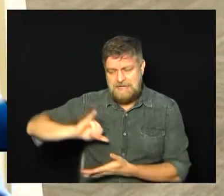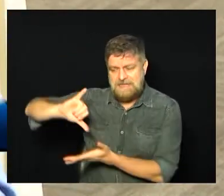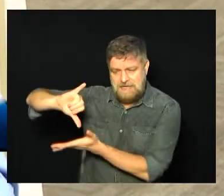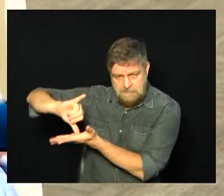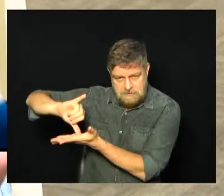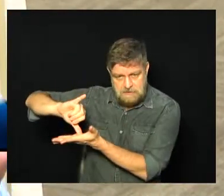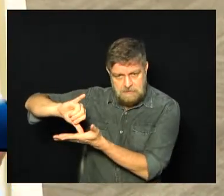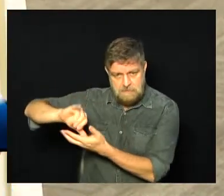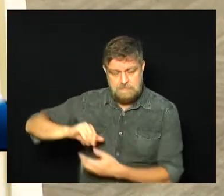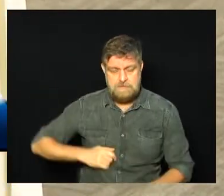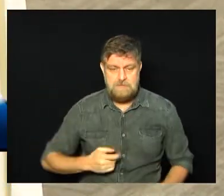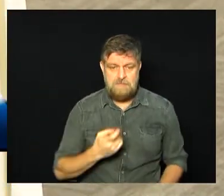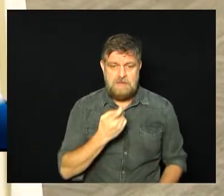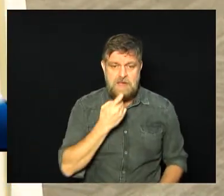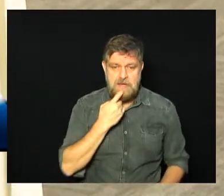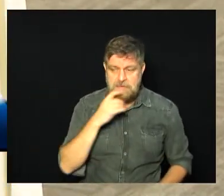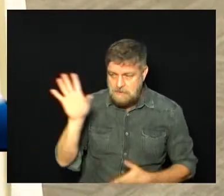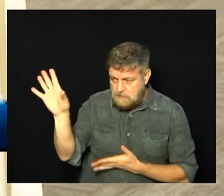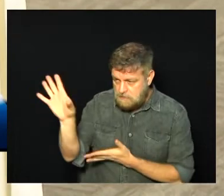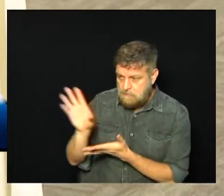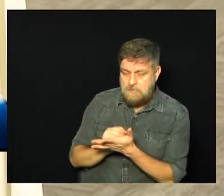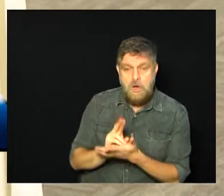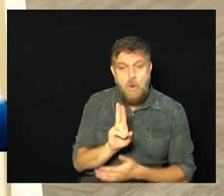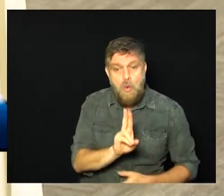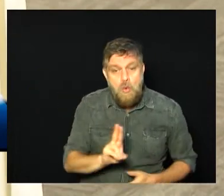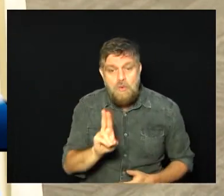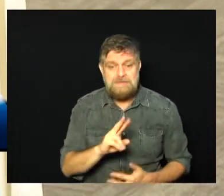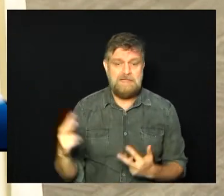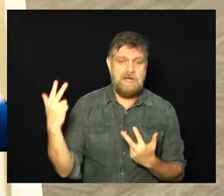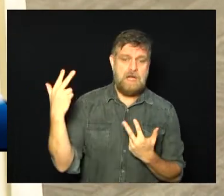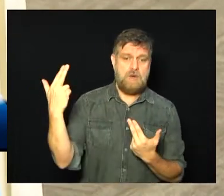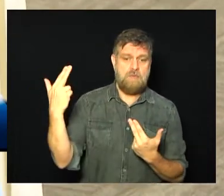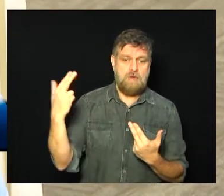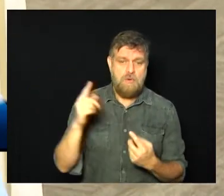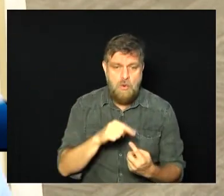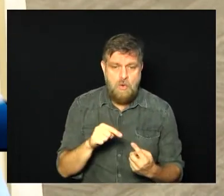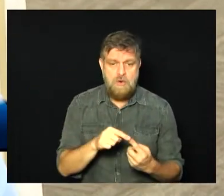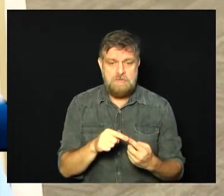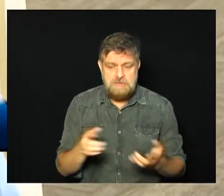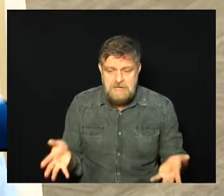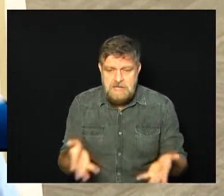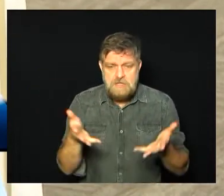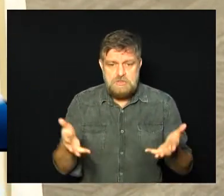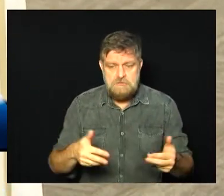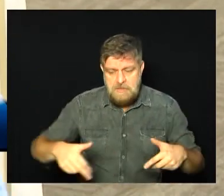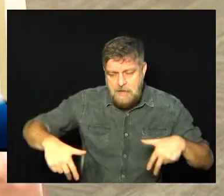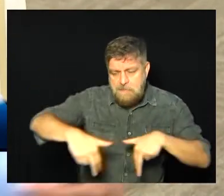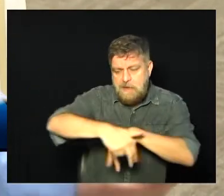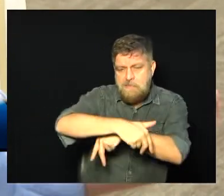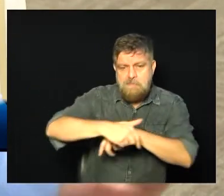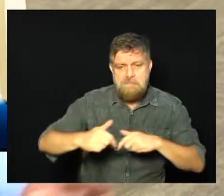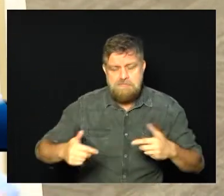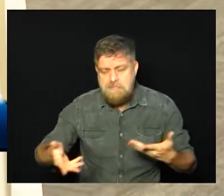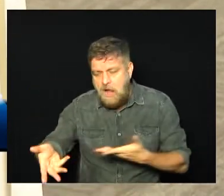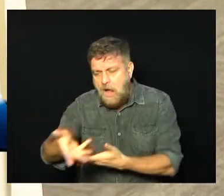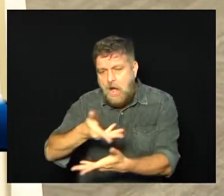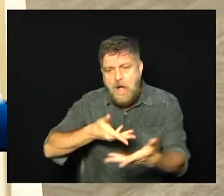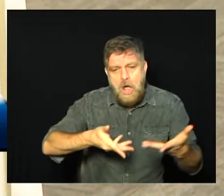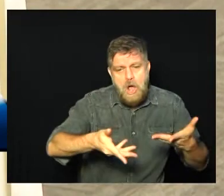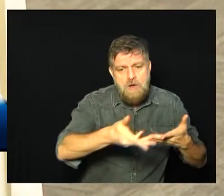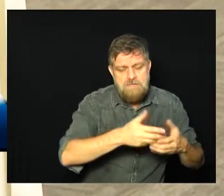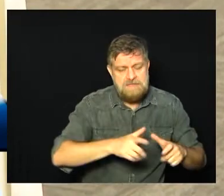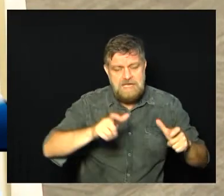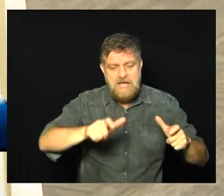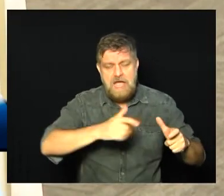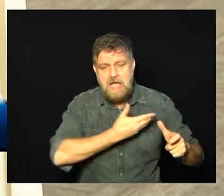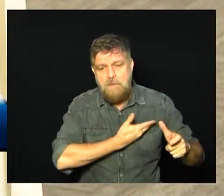e Campinas não pode deixar de utilizar isso para estimular o convívio, a convivência nesses ambientes urbanos.